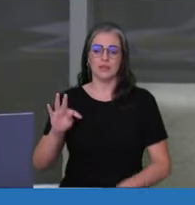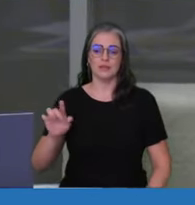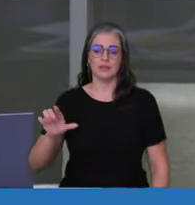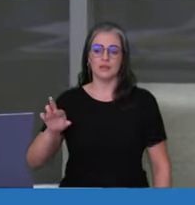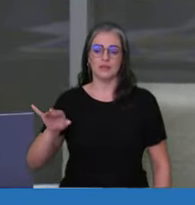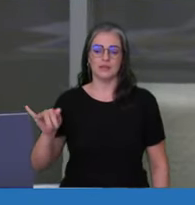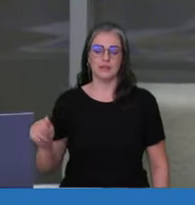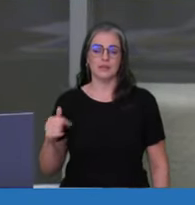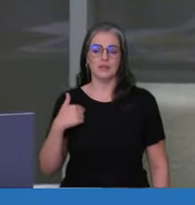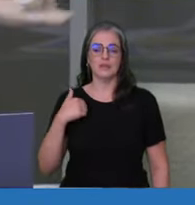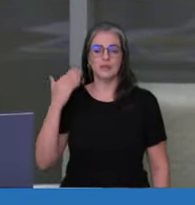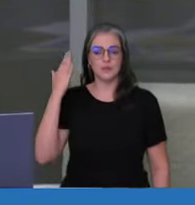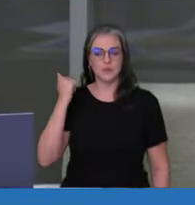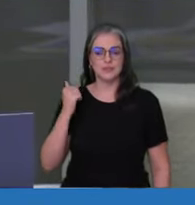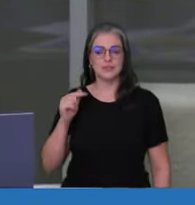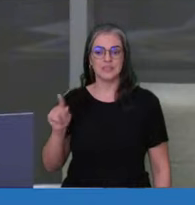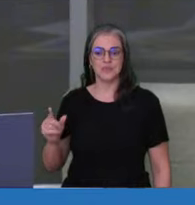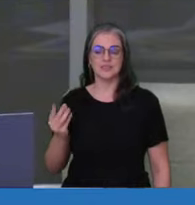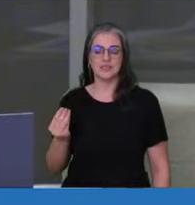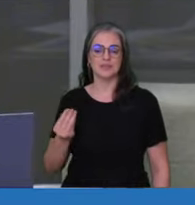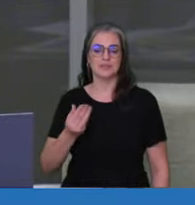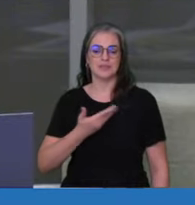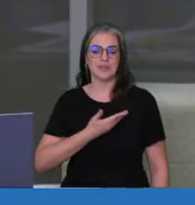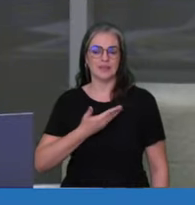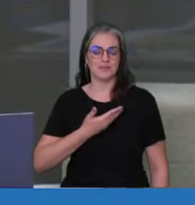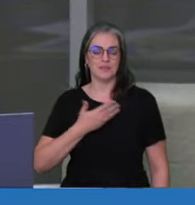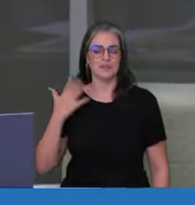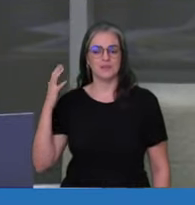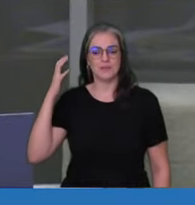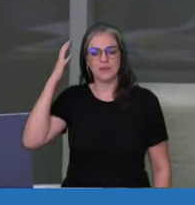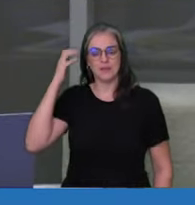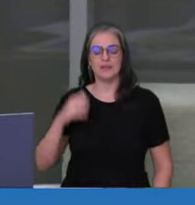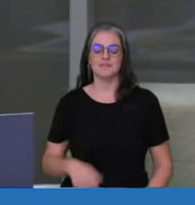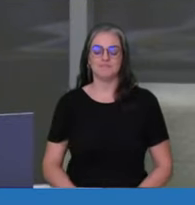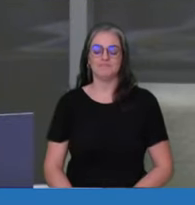você era... é muito amiga da Marielle, enfim,